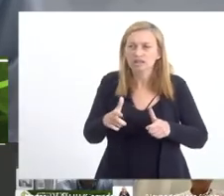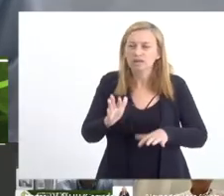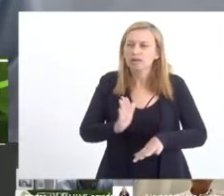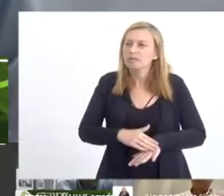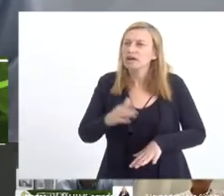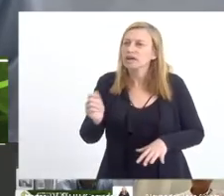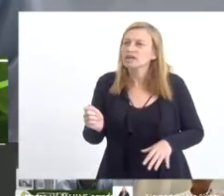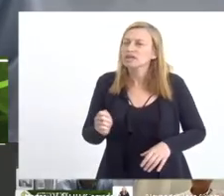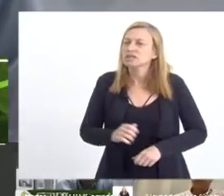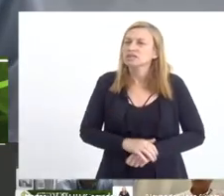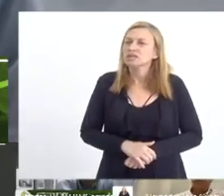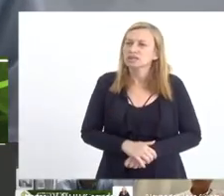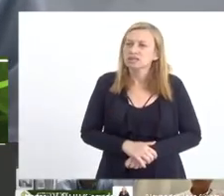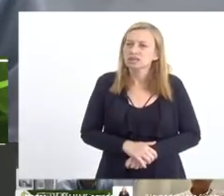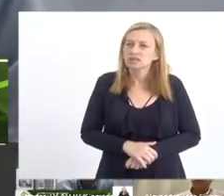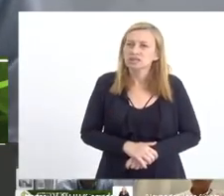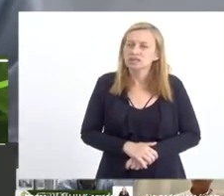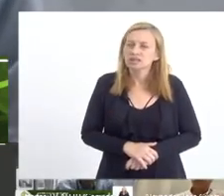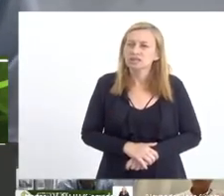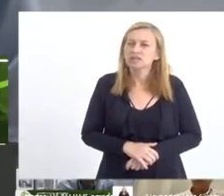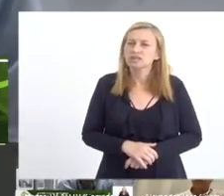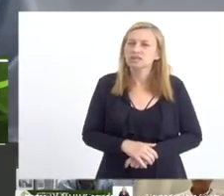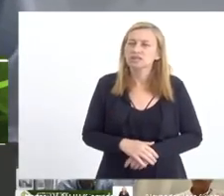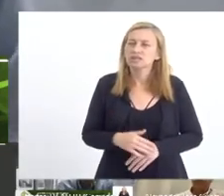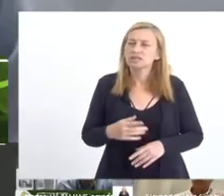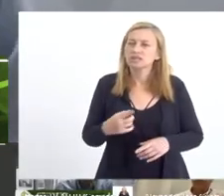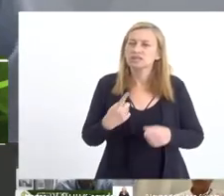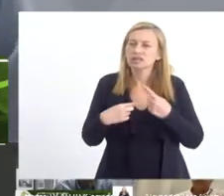mais otimista, enquanto